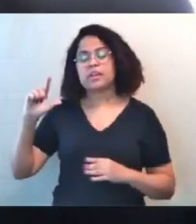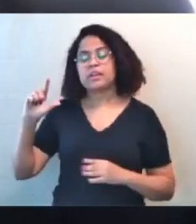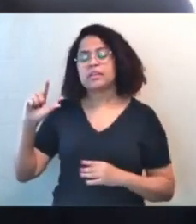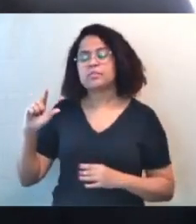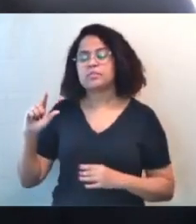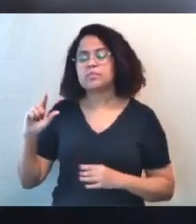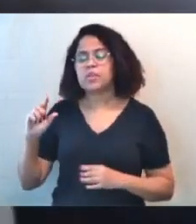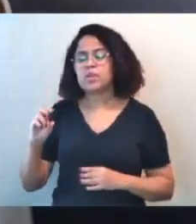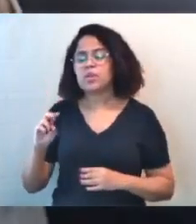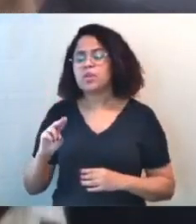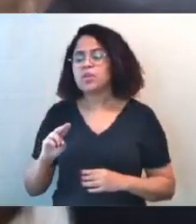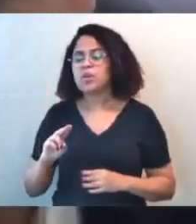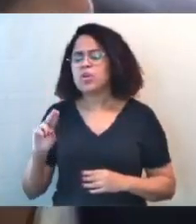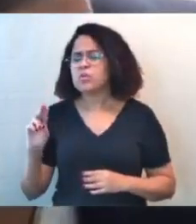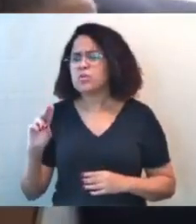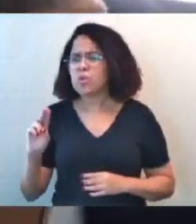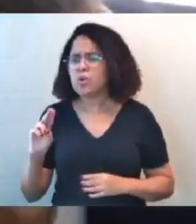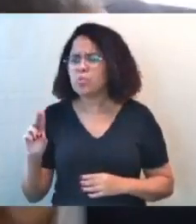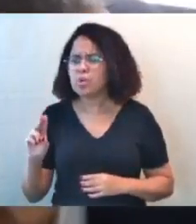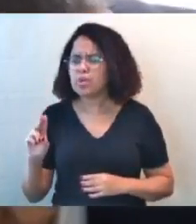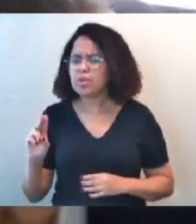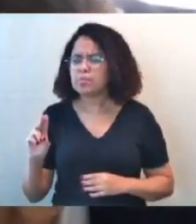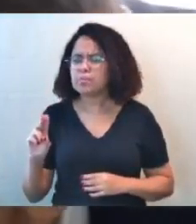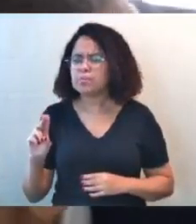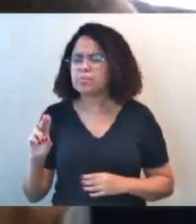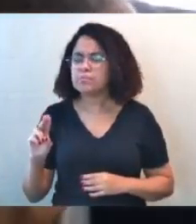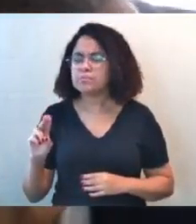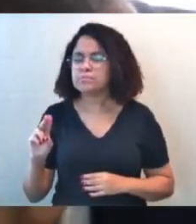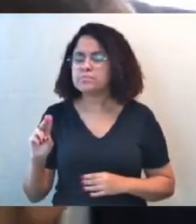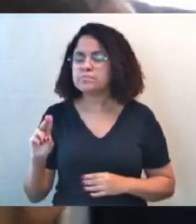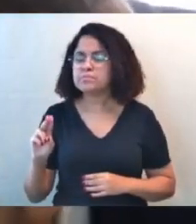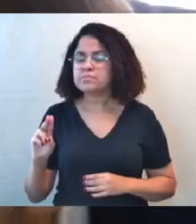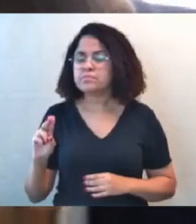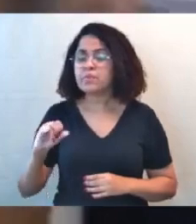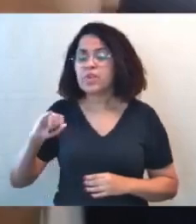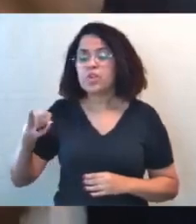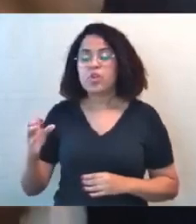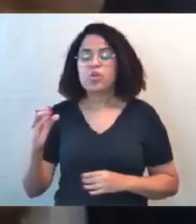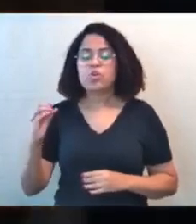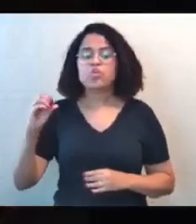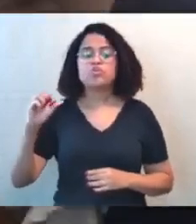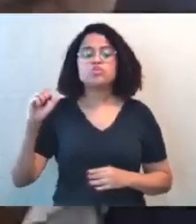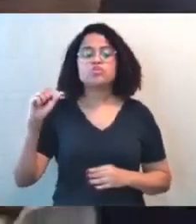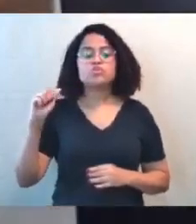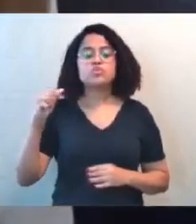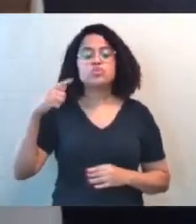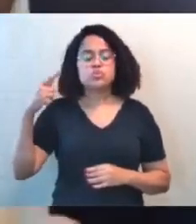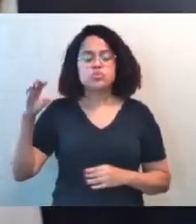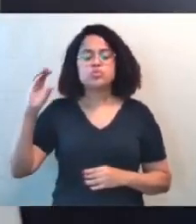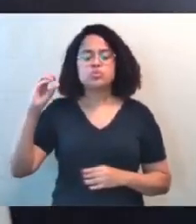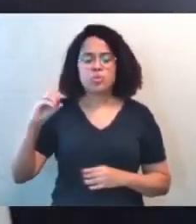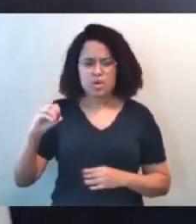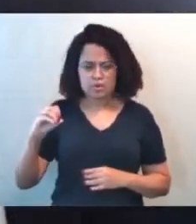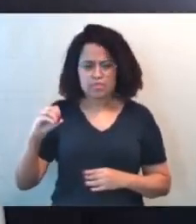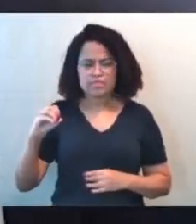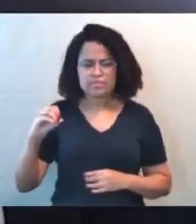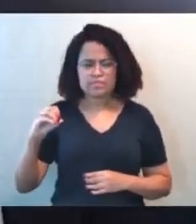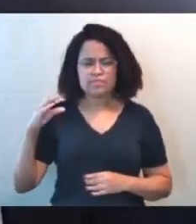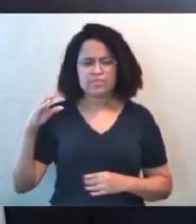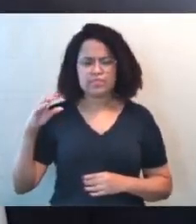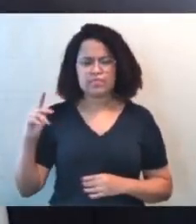seus registros. Oi? João Kerleson. João Kerleson,